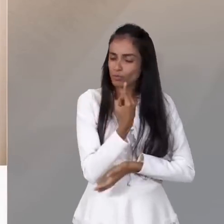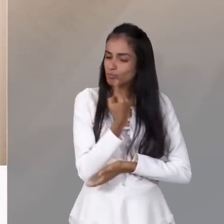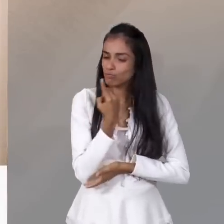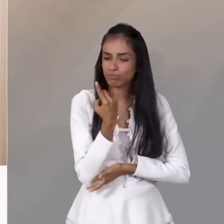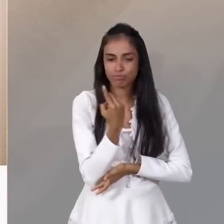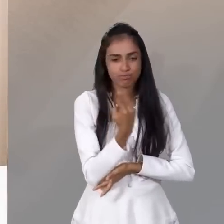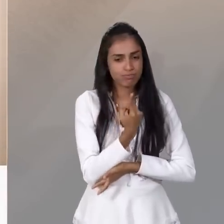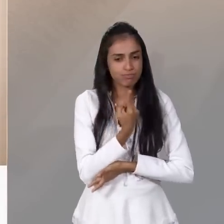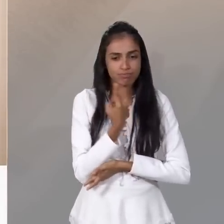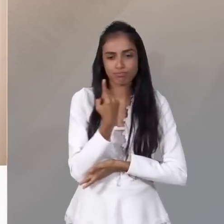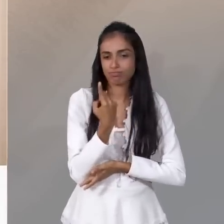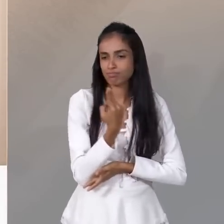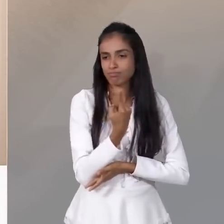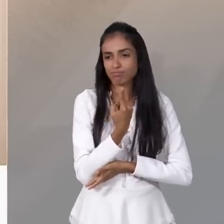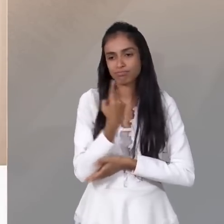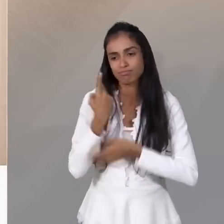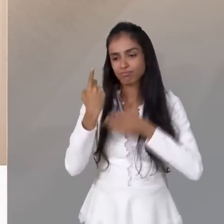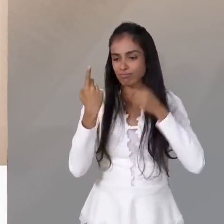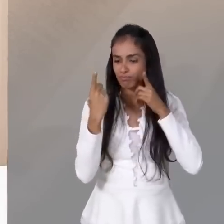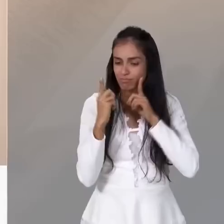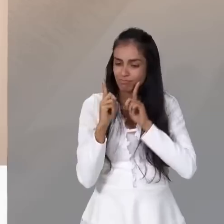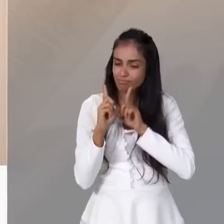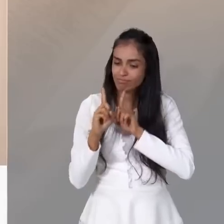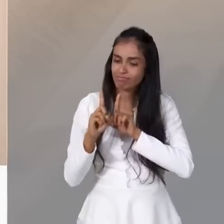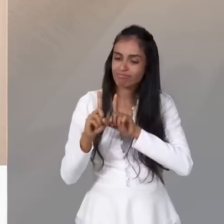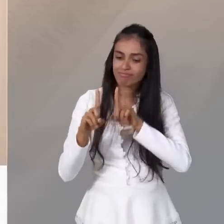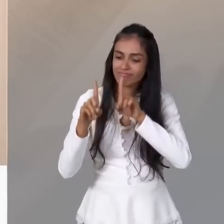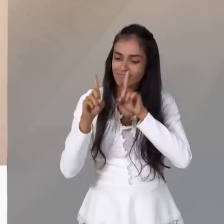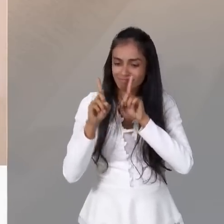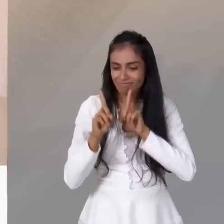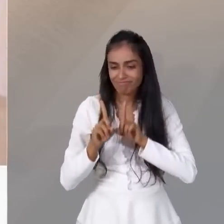sou sozinho.